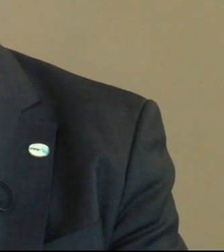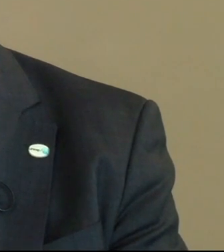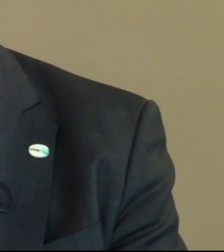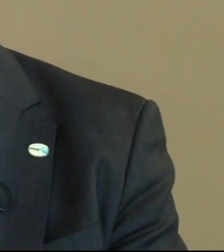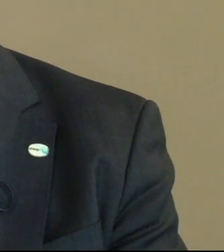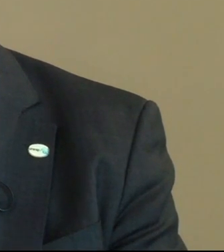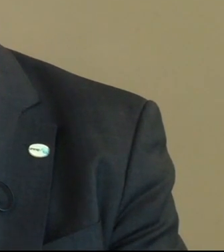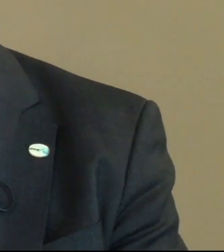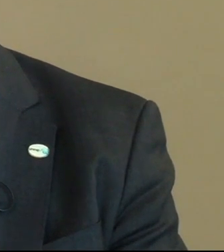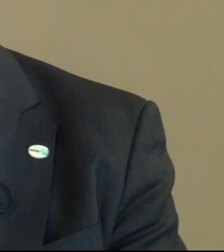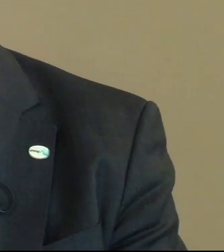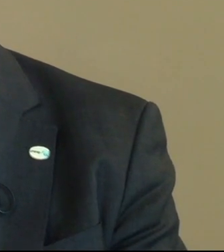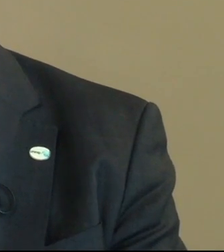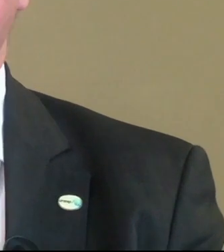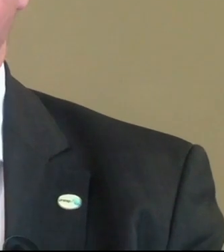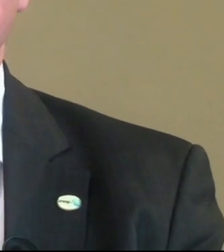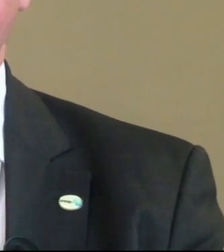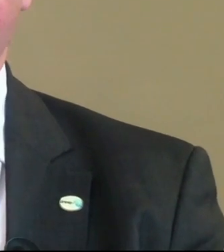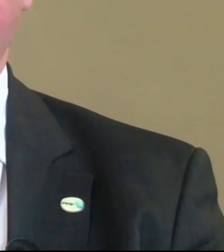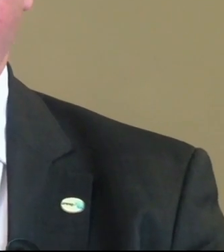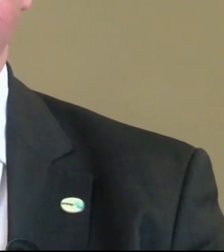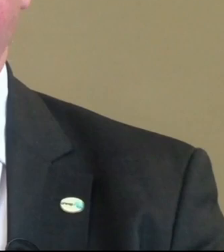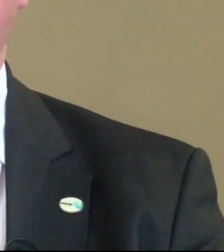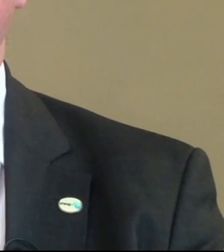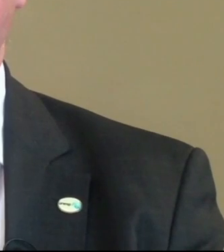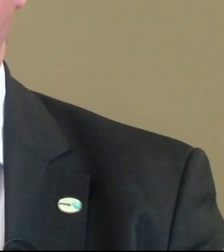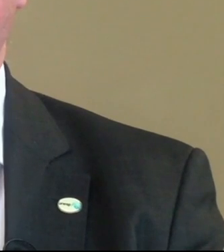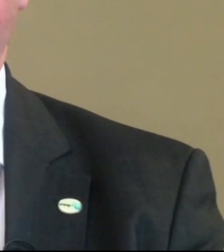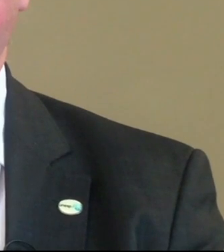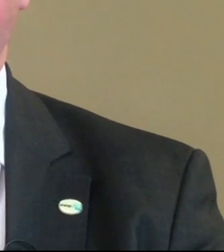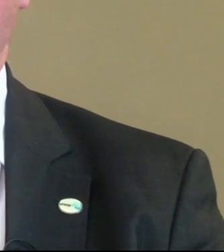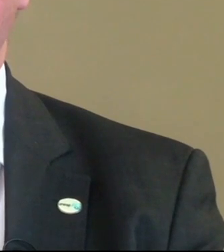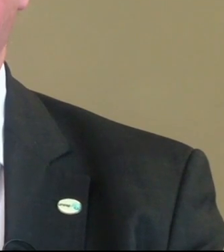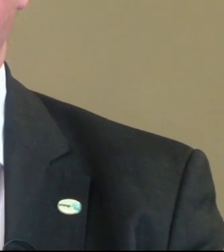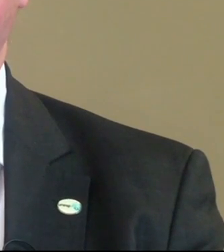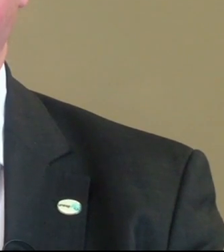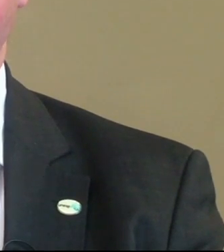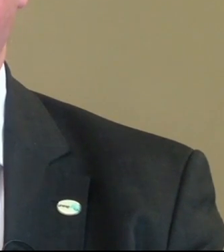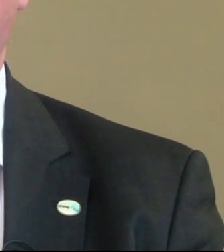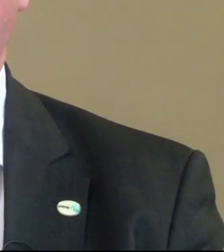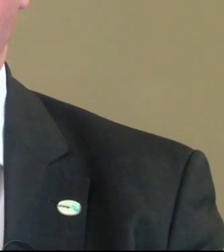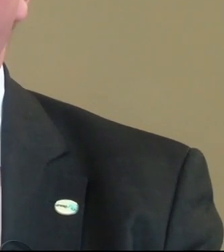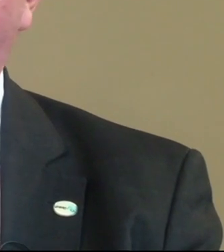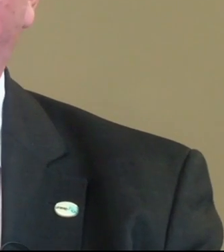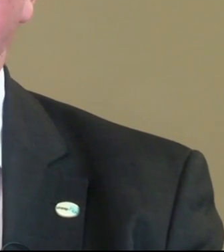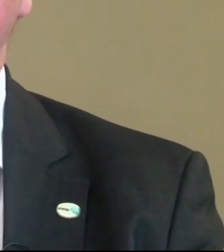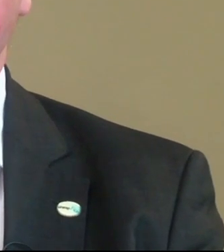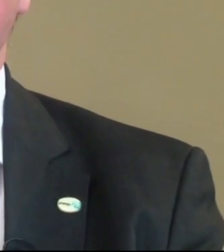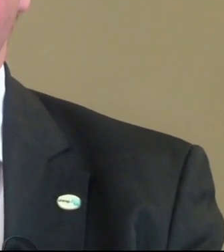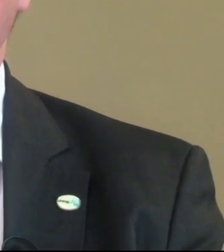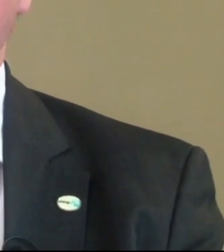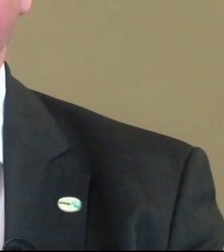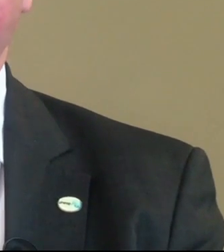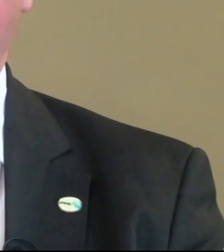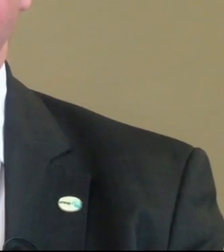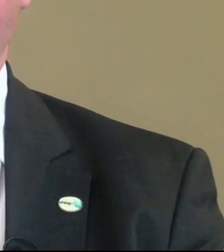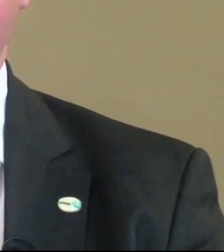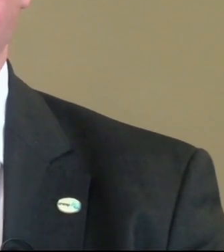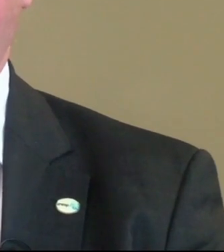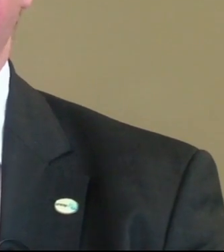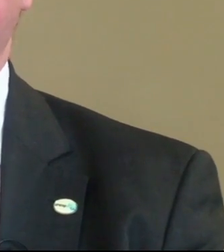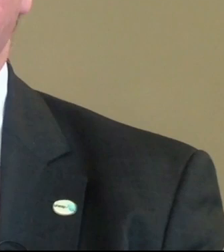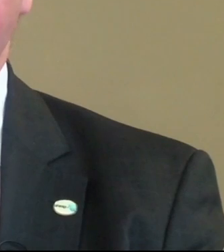plataformas de aprendizado de última geração tudo pensado para conectar vocês a nova revolução industrial global e